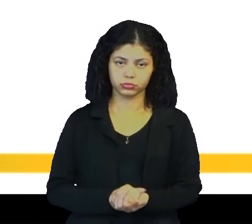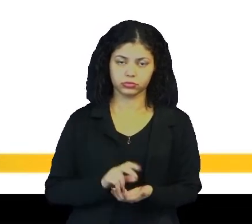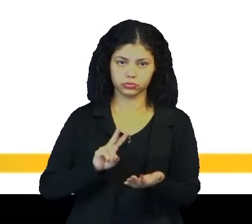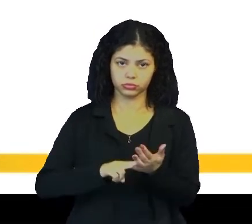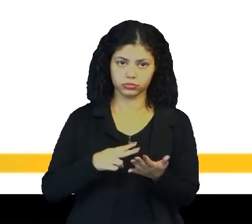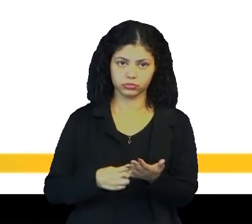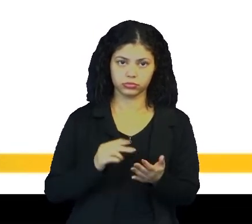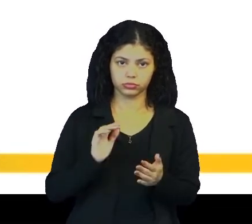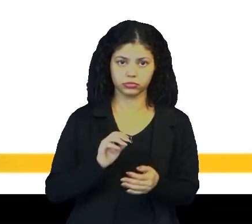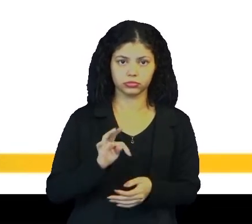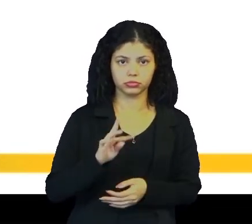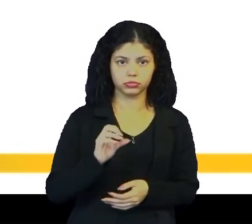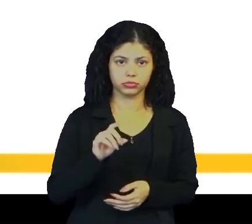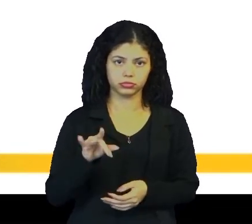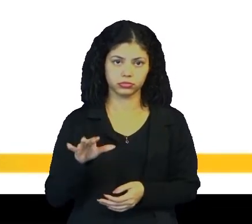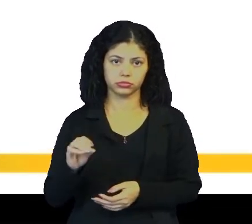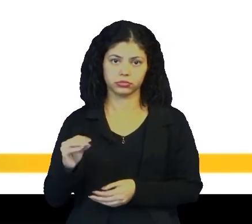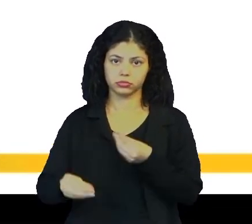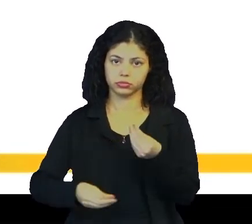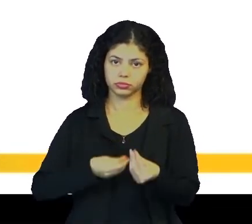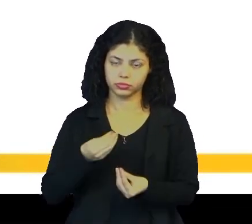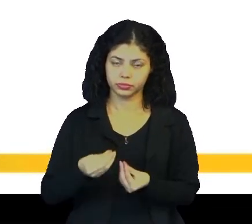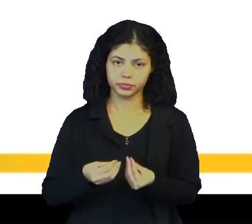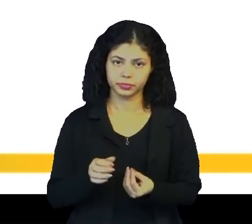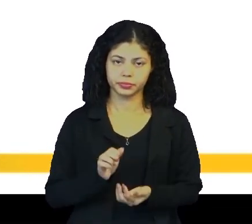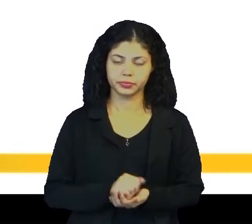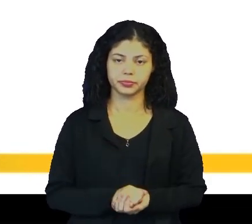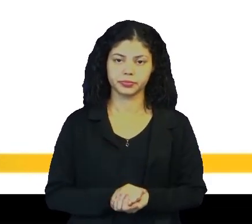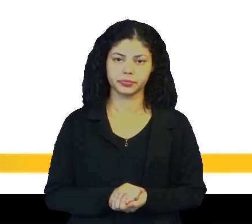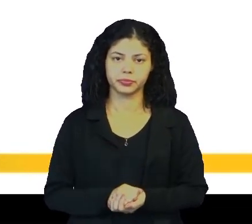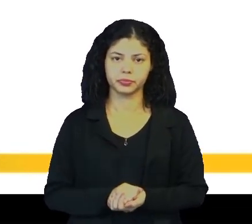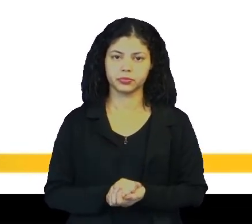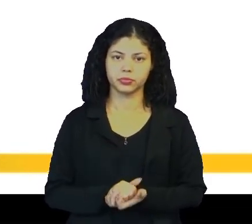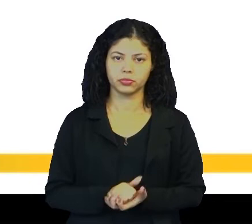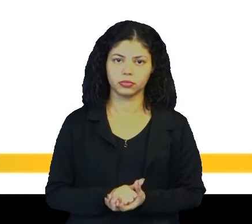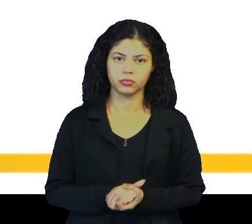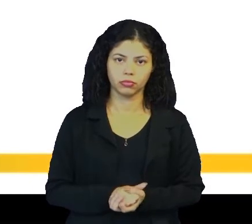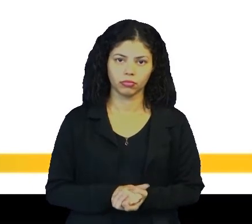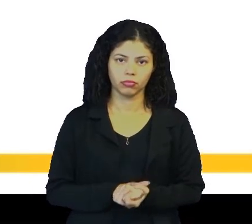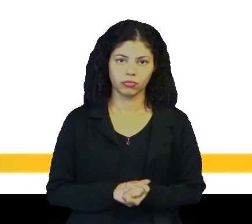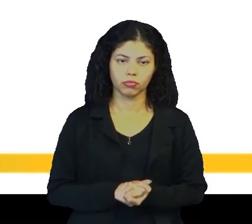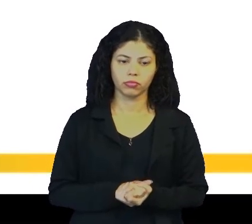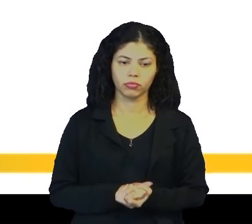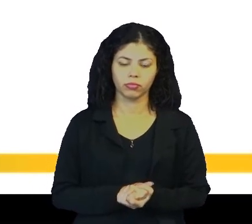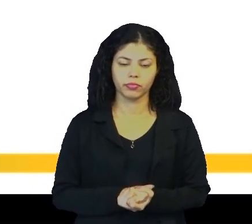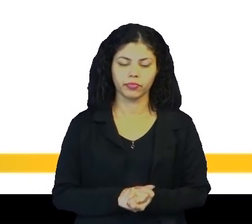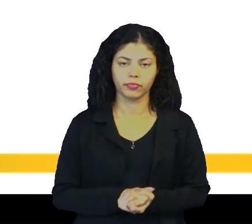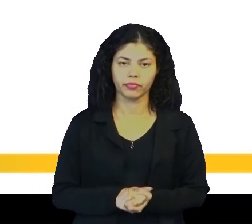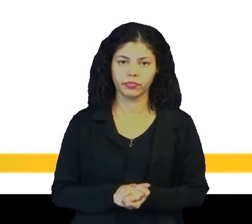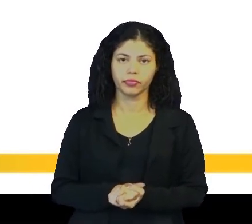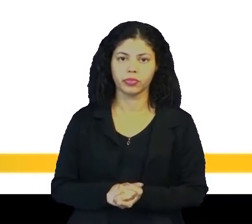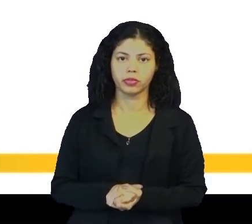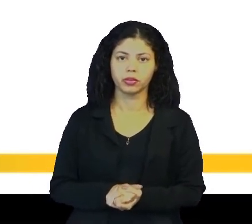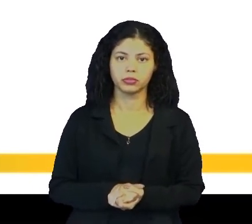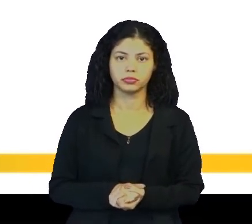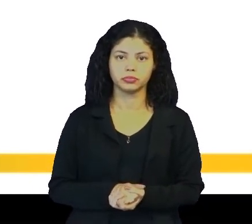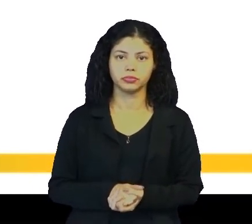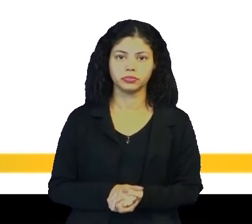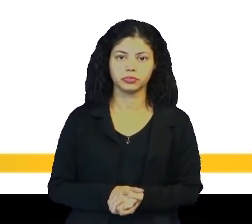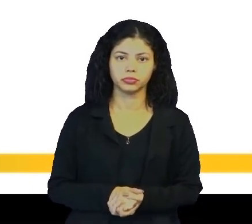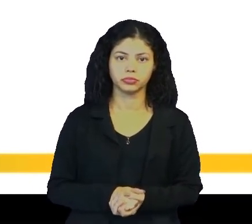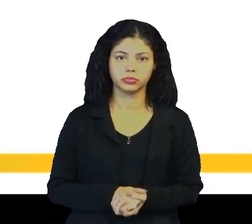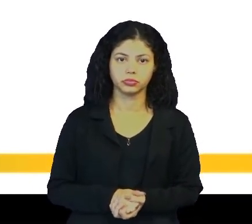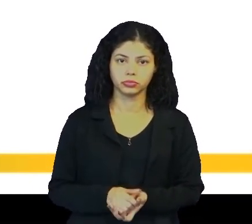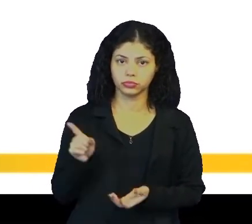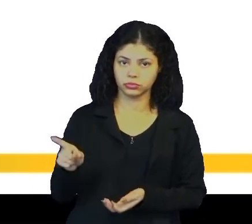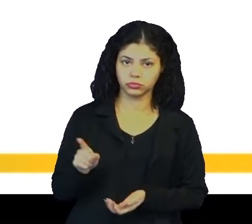tradução fica tão como. Por exemplo, she is as beautiful as her sister.